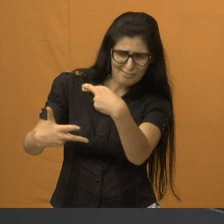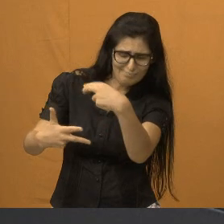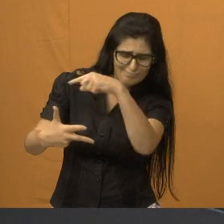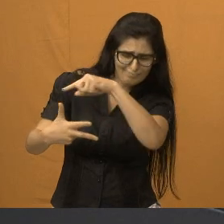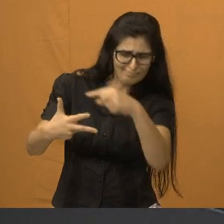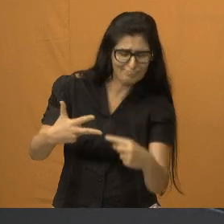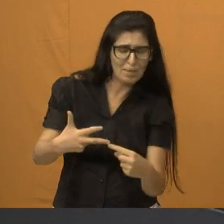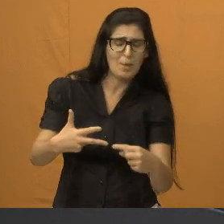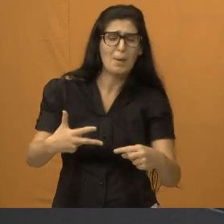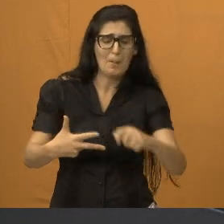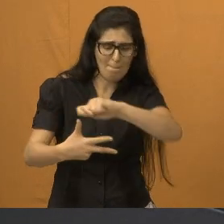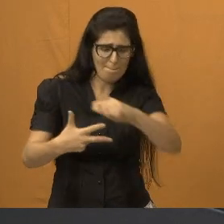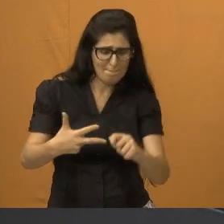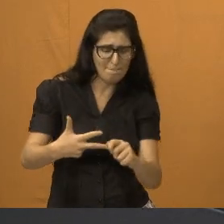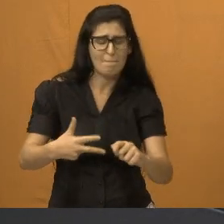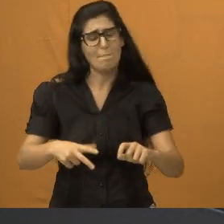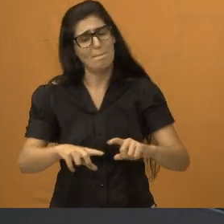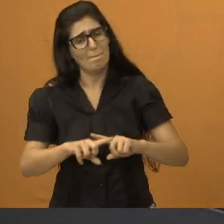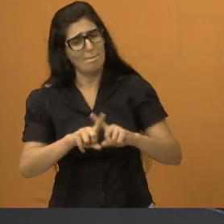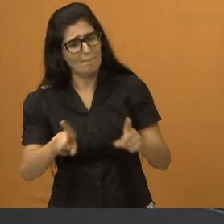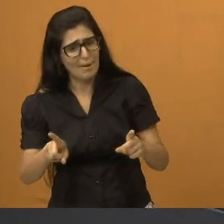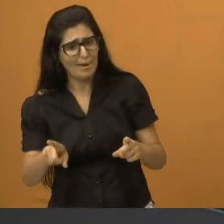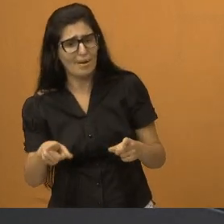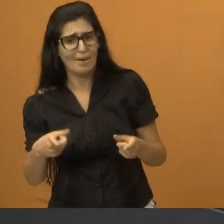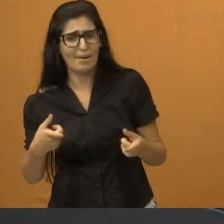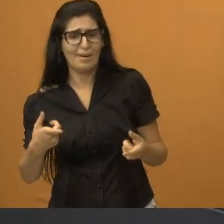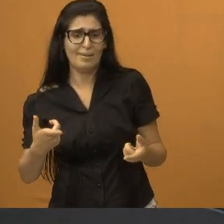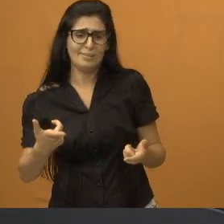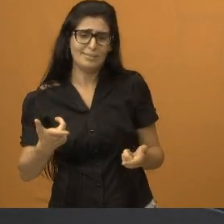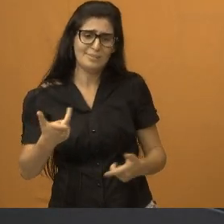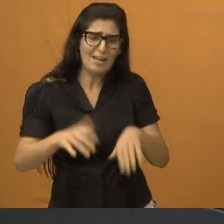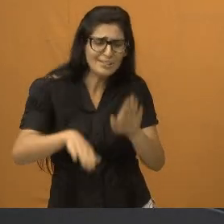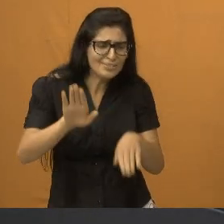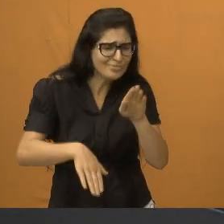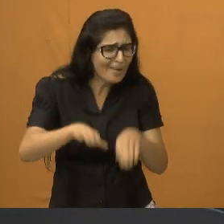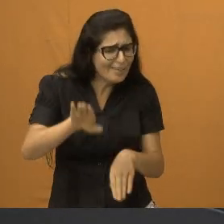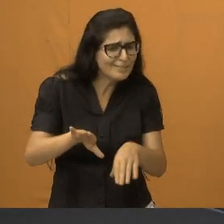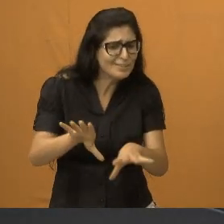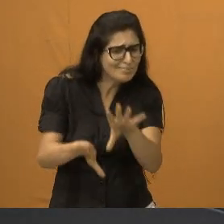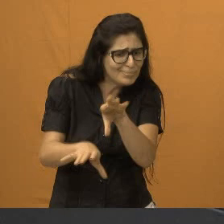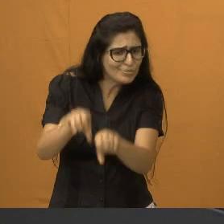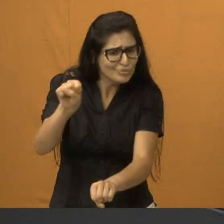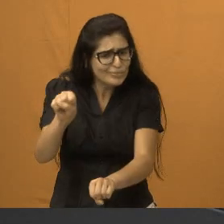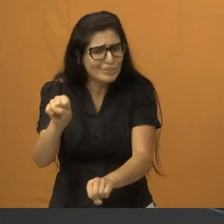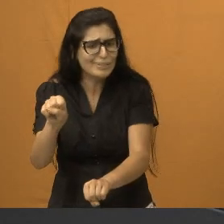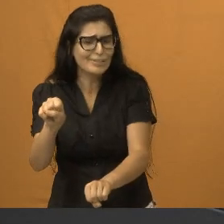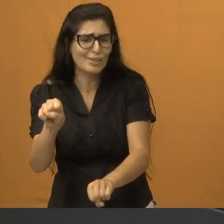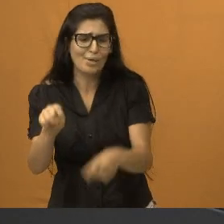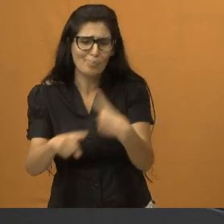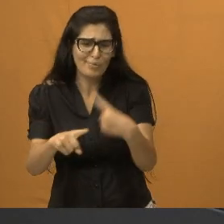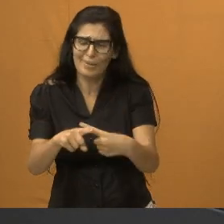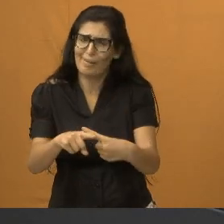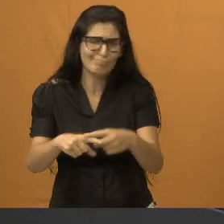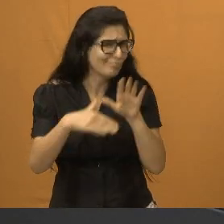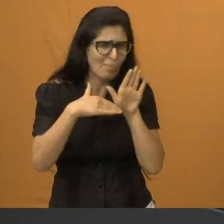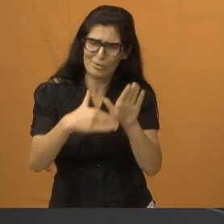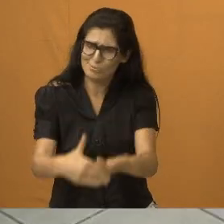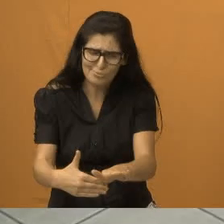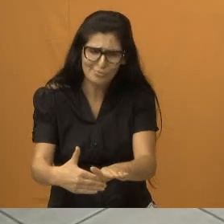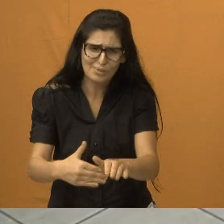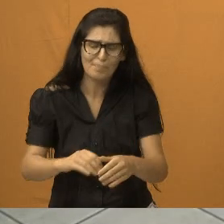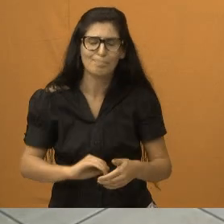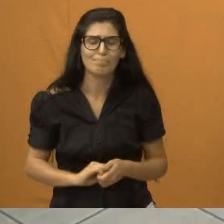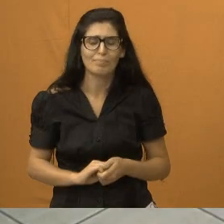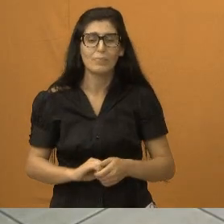que só ressaltar é que isso está sendo discutido, graças a Deus, em nível nacional. Na verdade, Turci, isso é uma